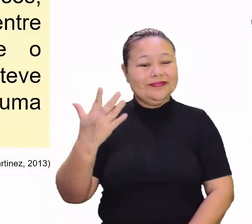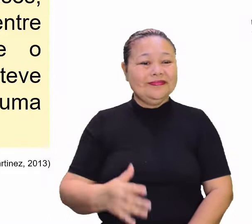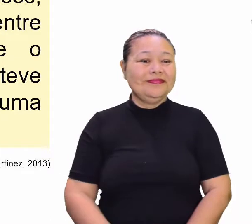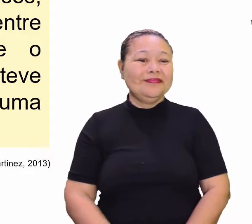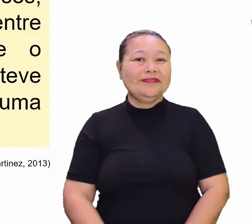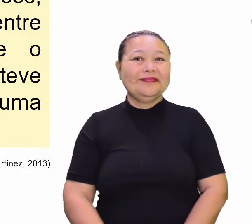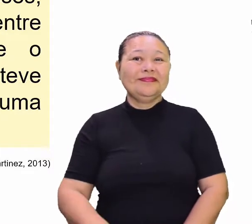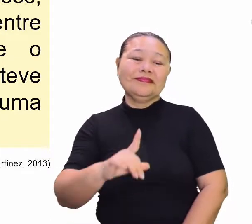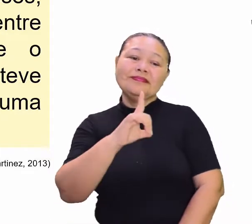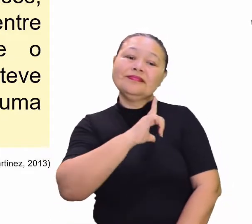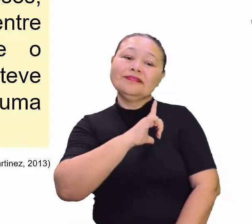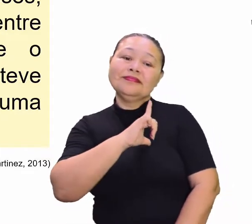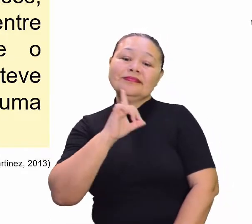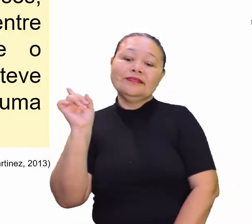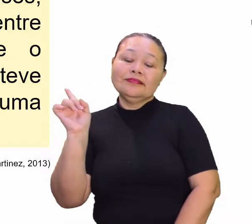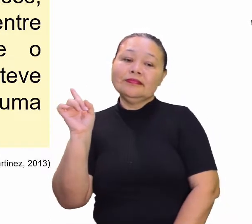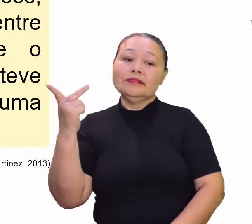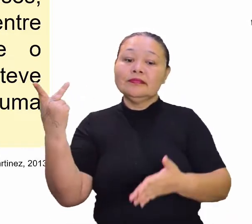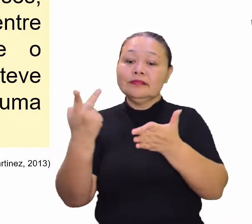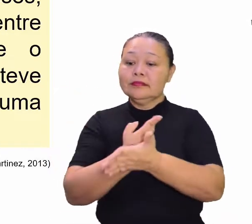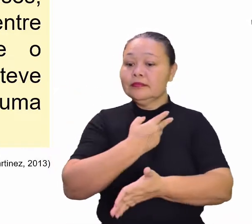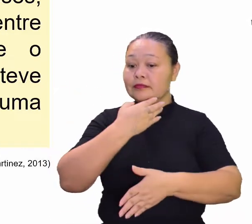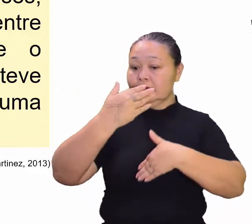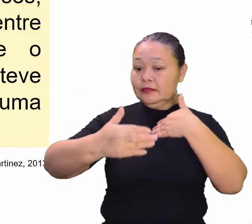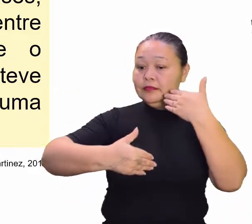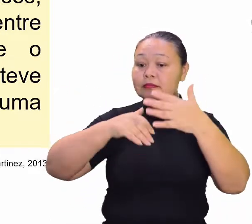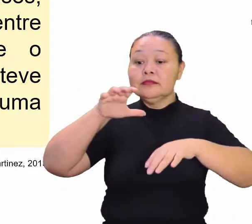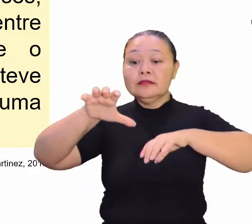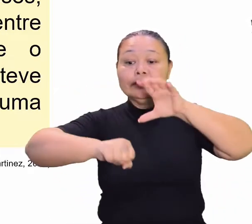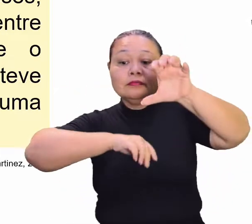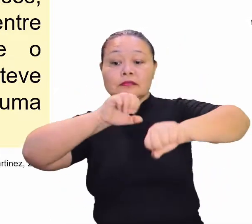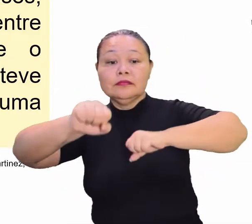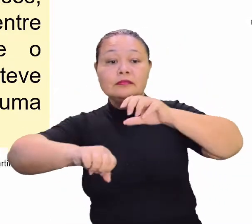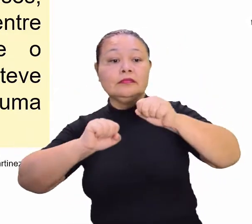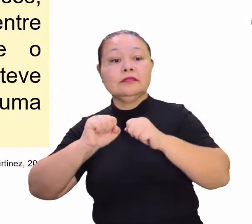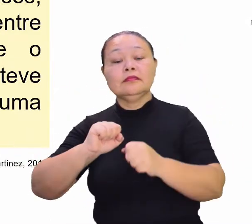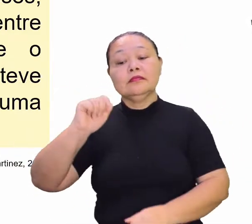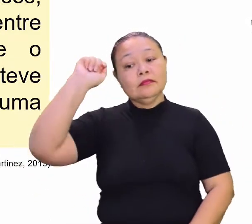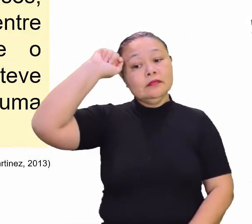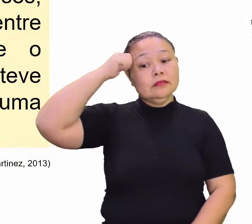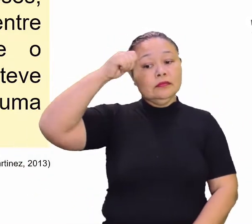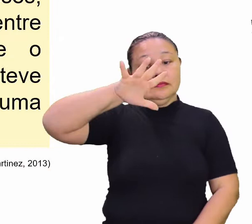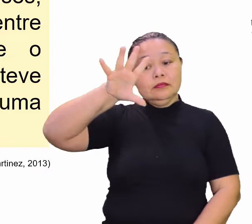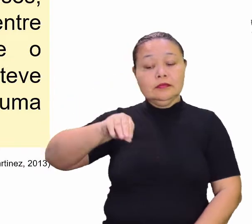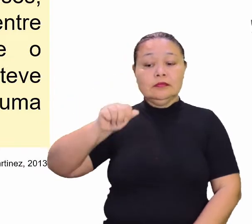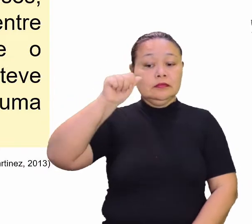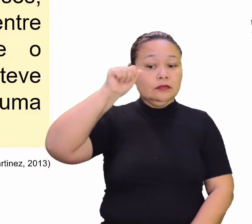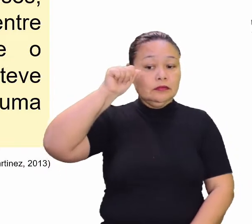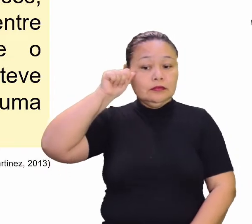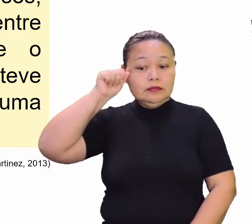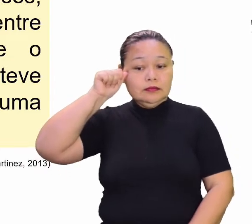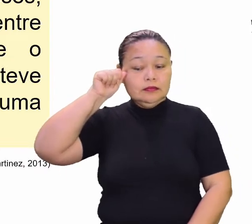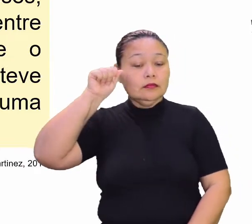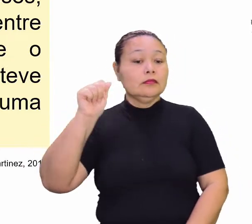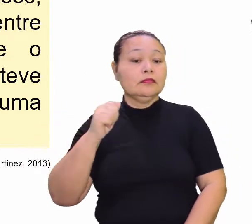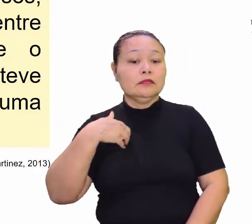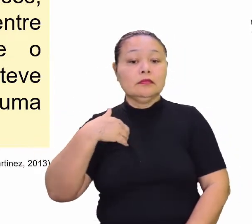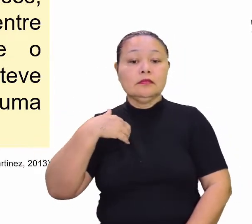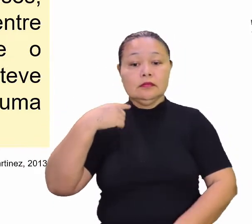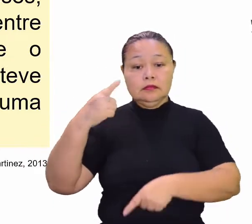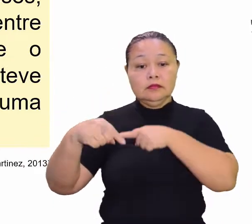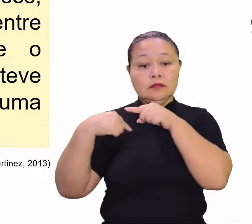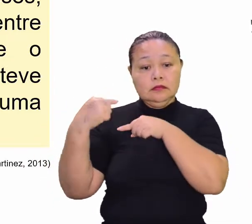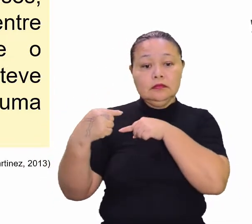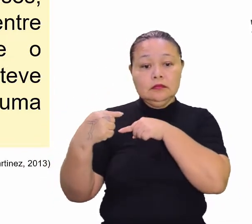Aí nós temos aí como que foi o processo de colonização da África e da Ásia. A gente vai ocorrer mais